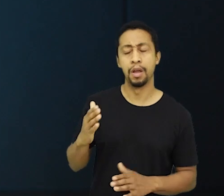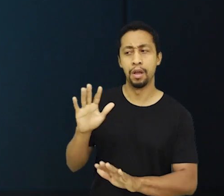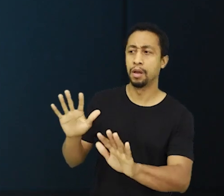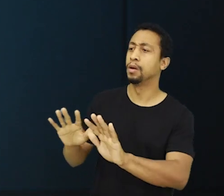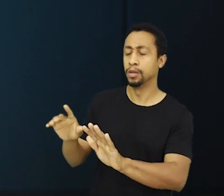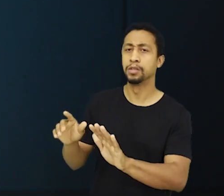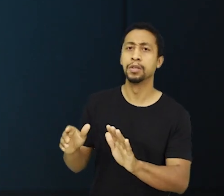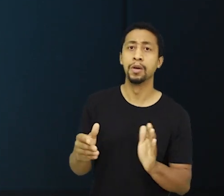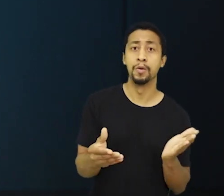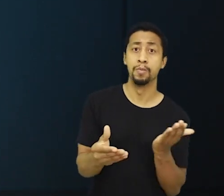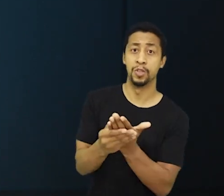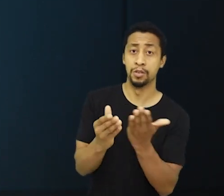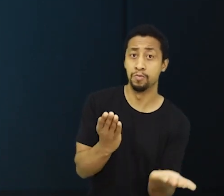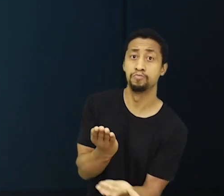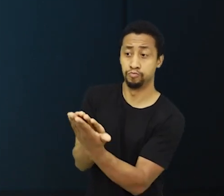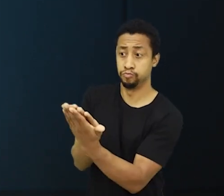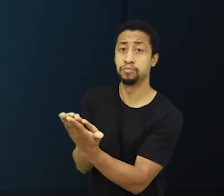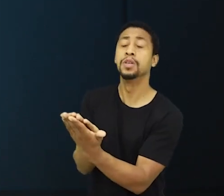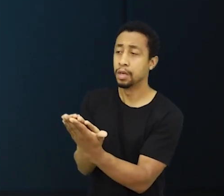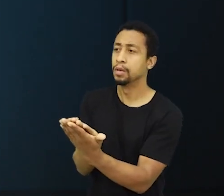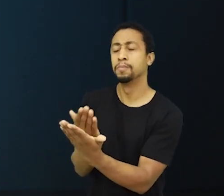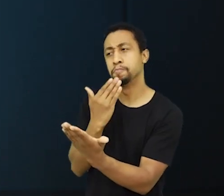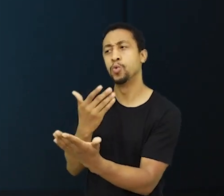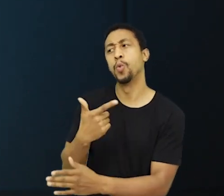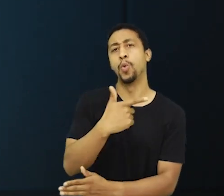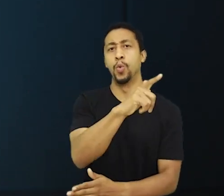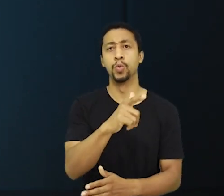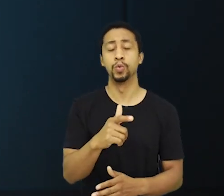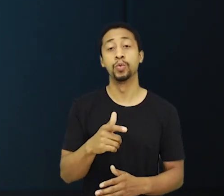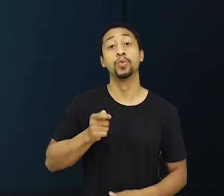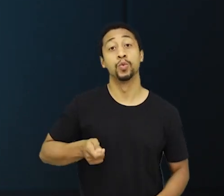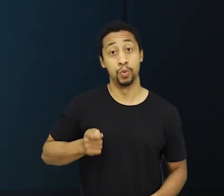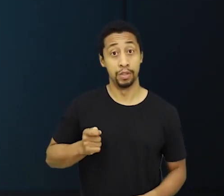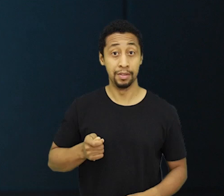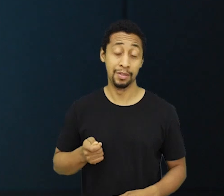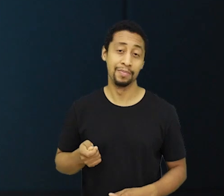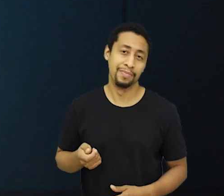sentença para que um juiz novo, eu na época tinha 30 anos, ou menos de 30 anos,